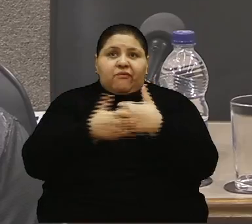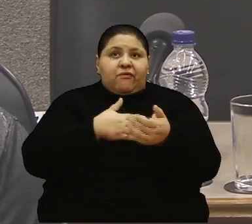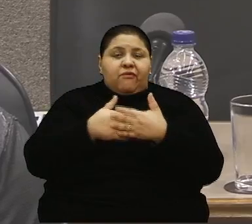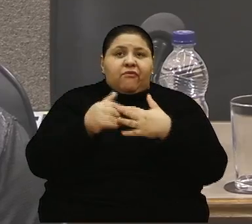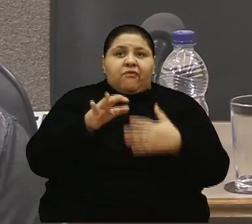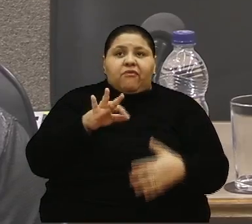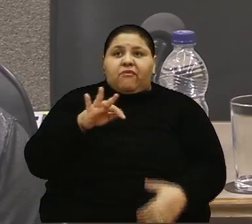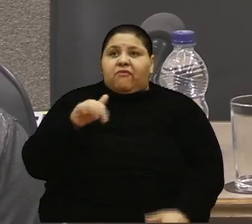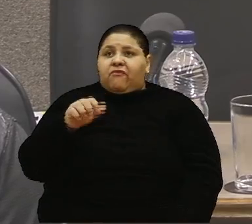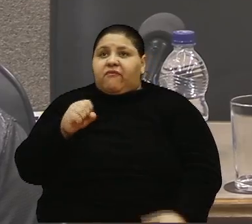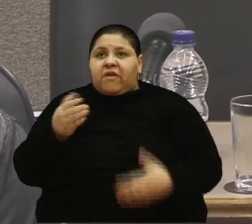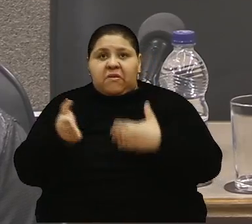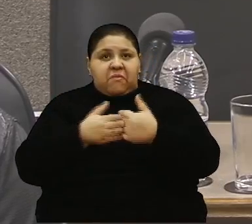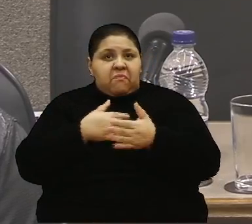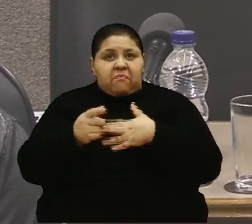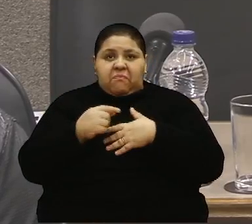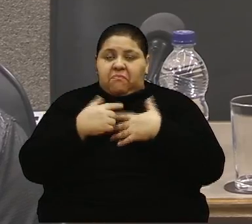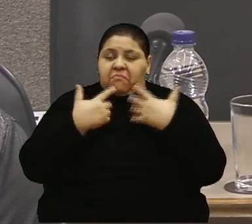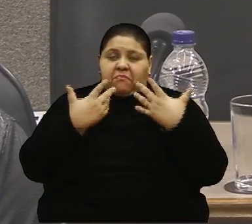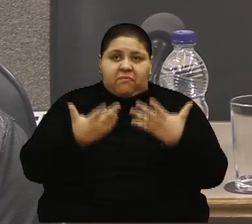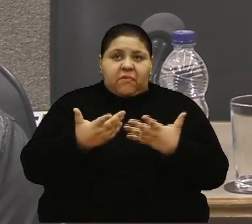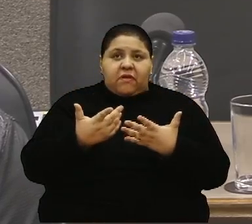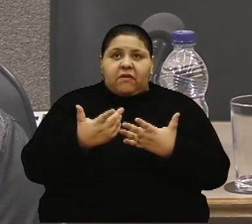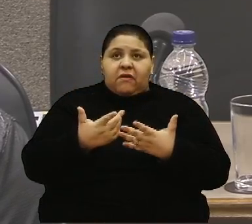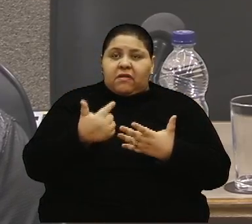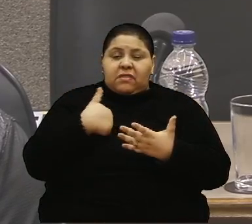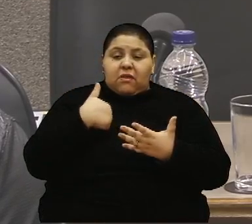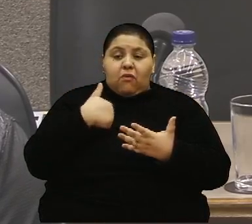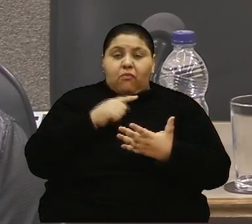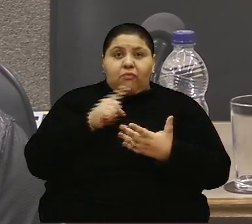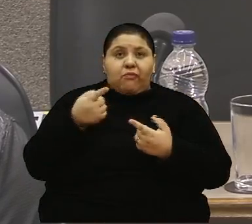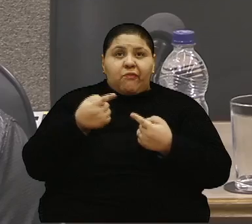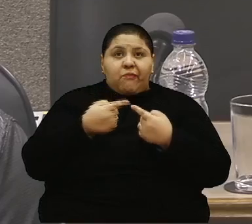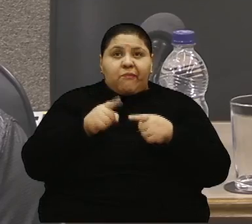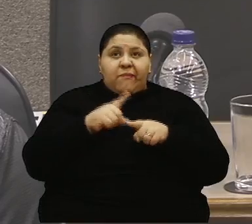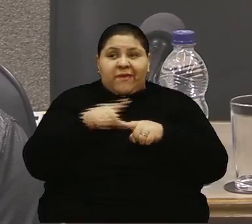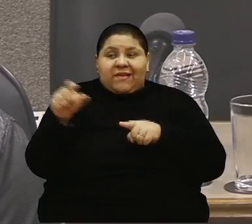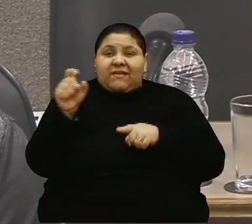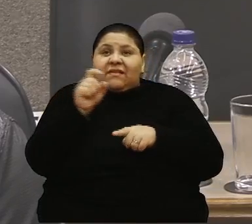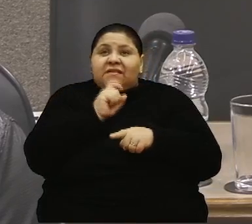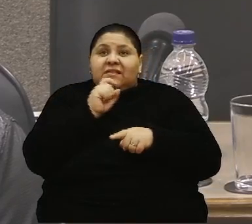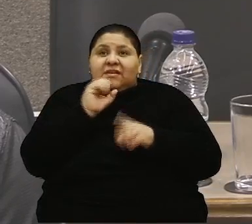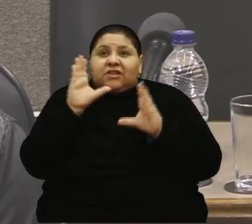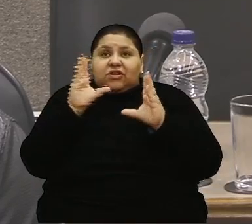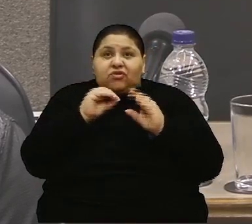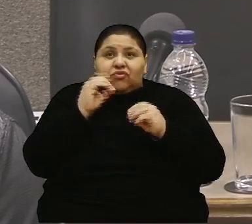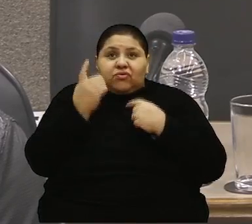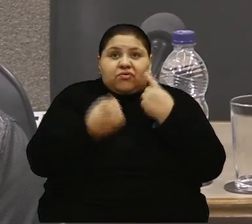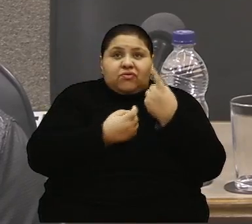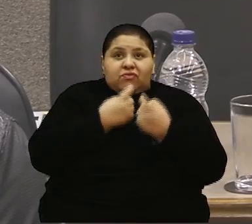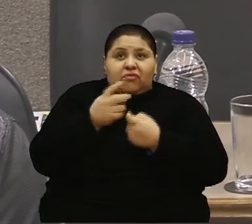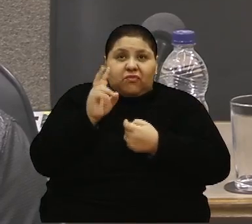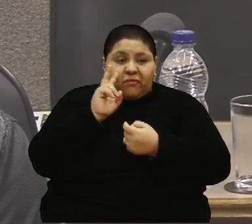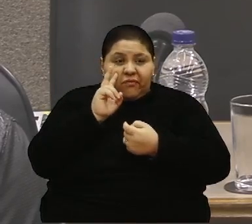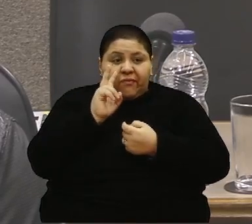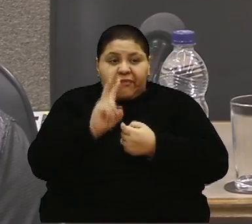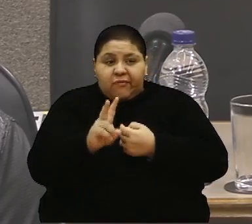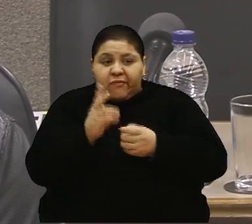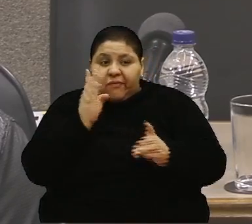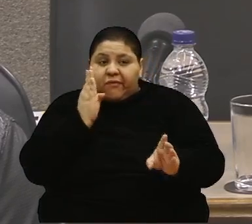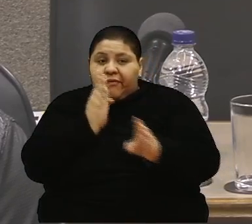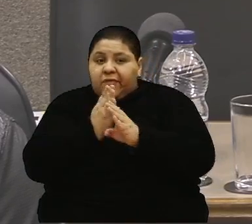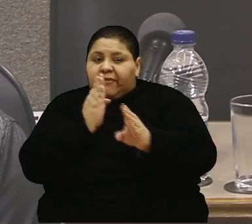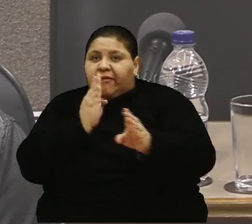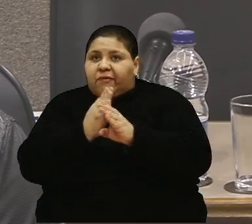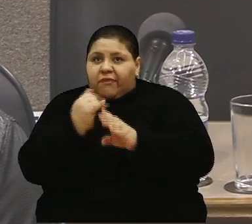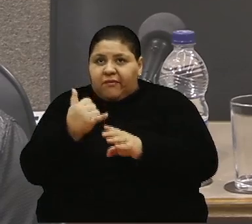Soafá, seja quem for. Eu falei, não é por mim, mas eu saio, nesses dias de frio, eu saí à noite algumas vezes para ver, se encontrava justamente para